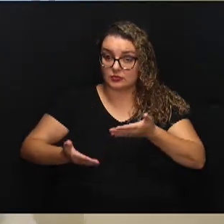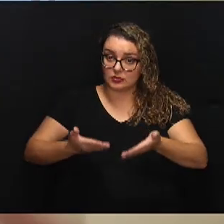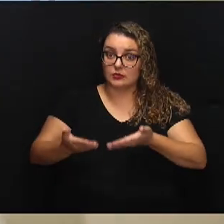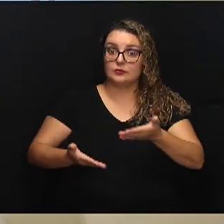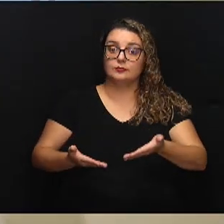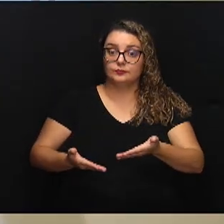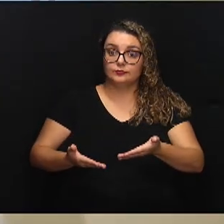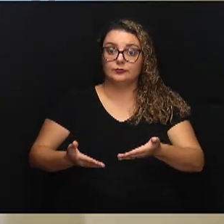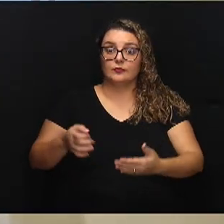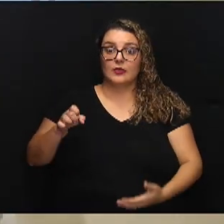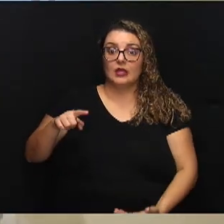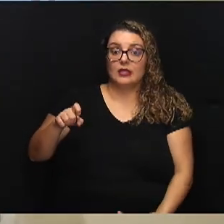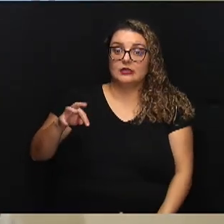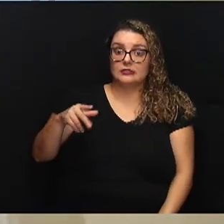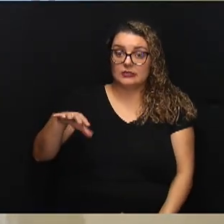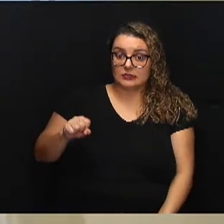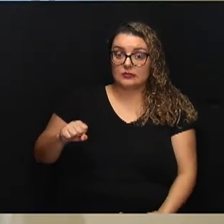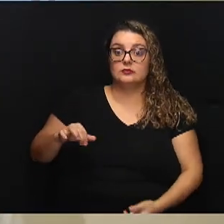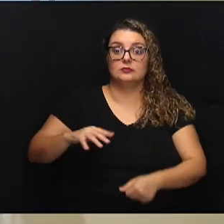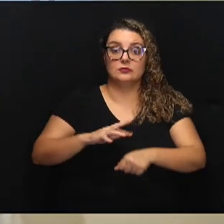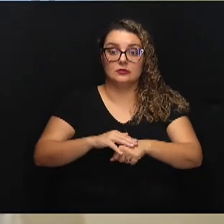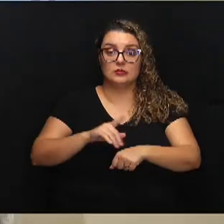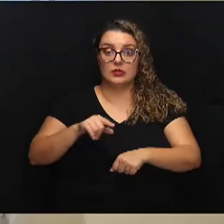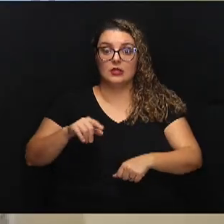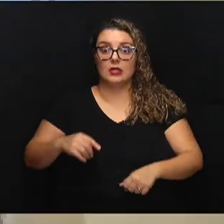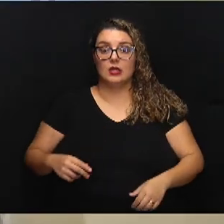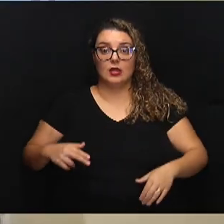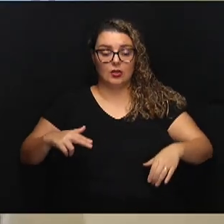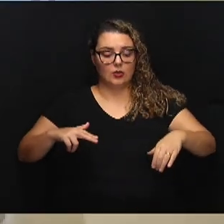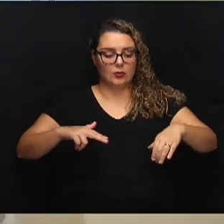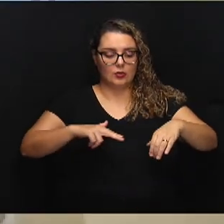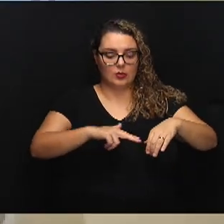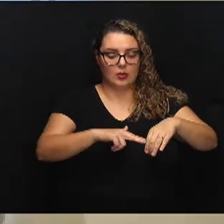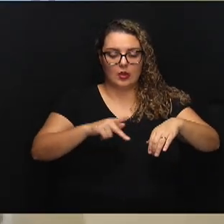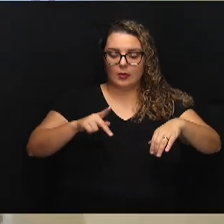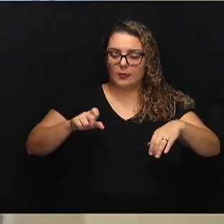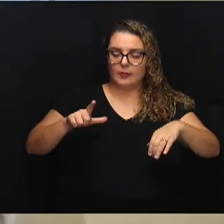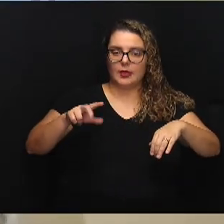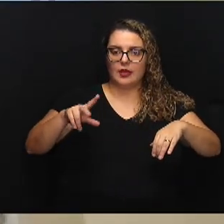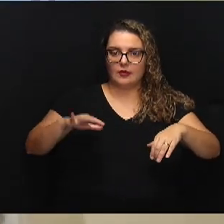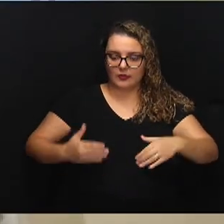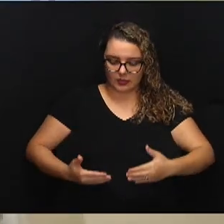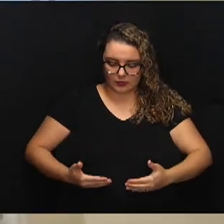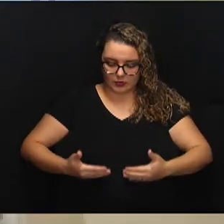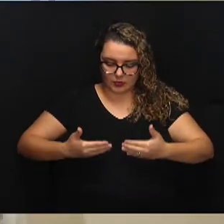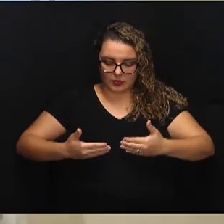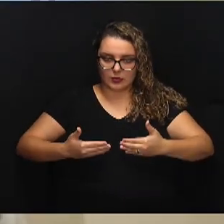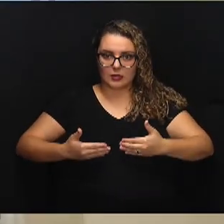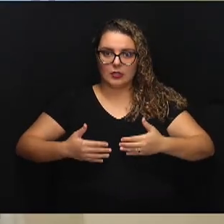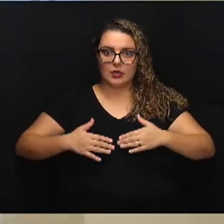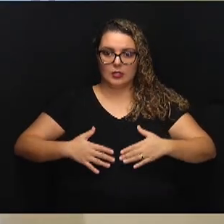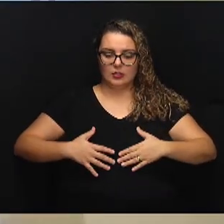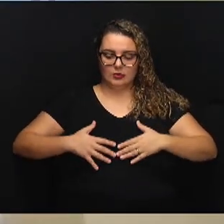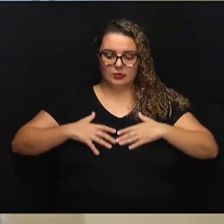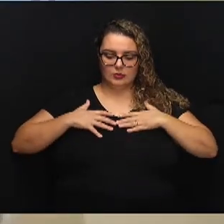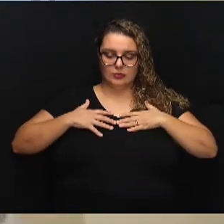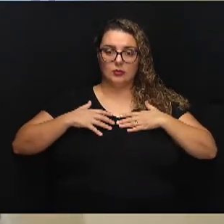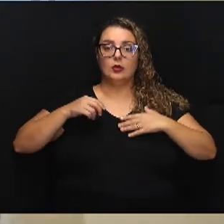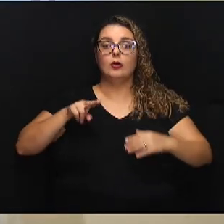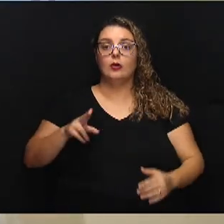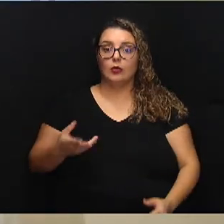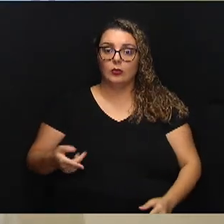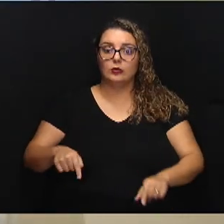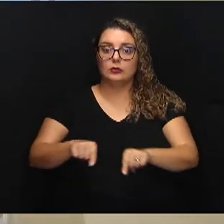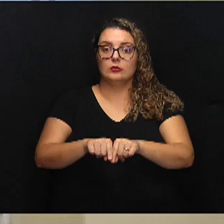e a extensão dessa doença são as tomografias de pelve, abdômen superior e tórax, ou ainda